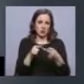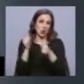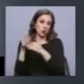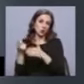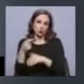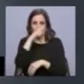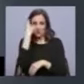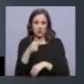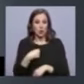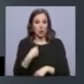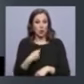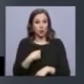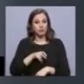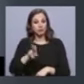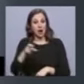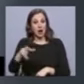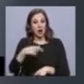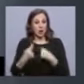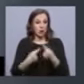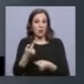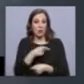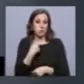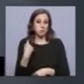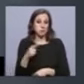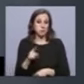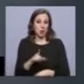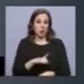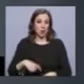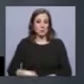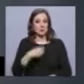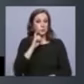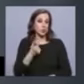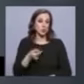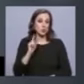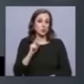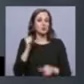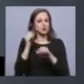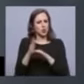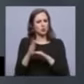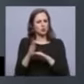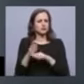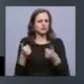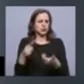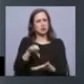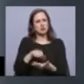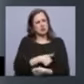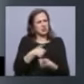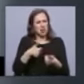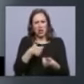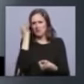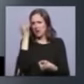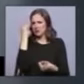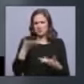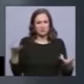outras o próprio não vou algumas zonas de luanda fica no sul mas há outras que é fácil